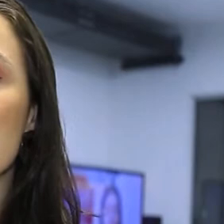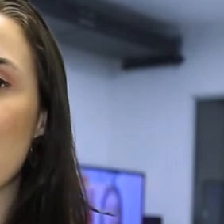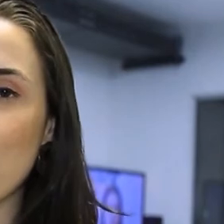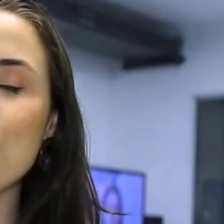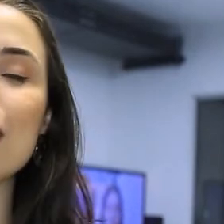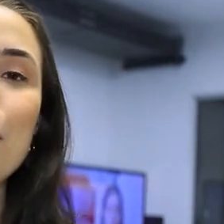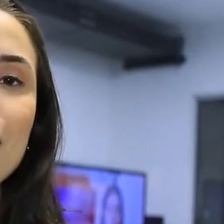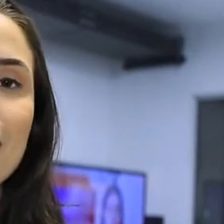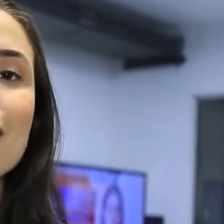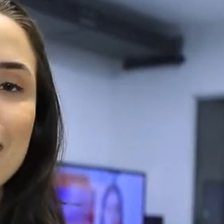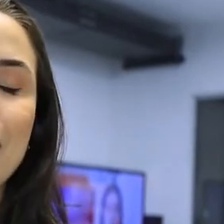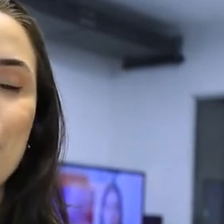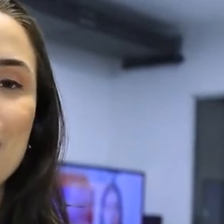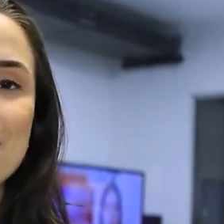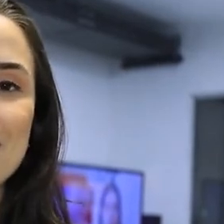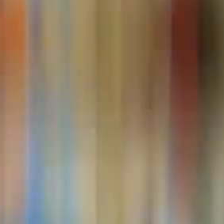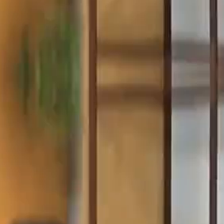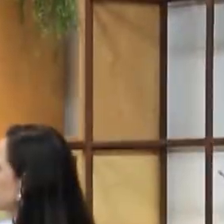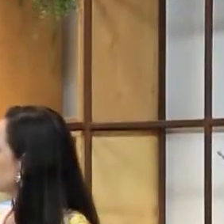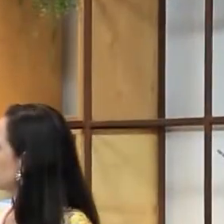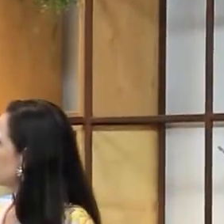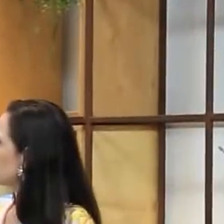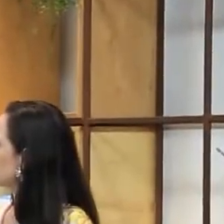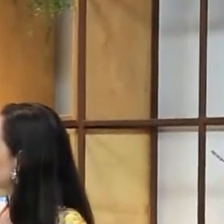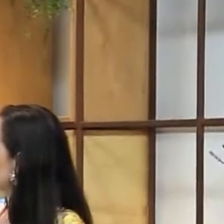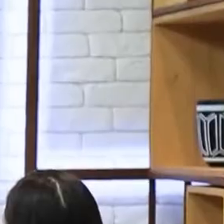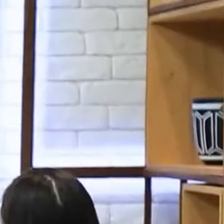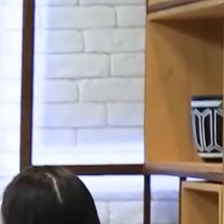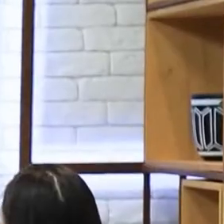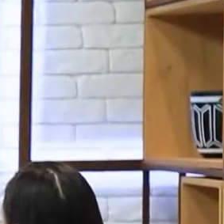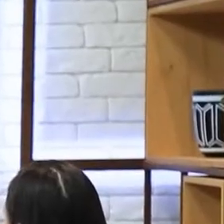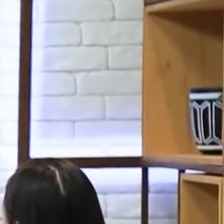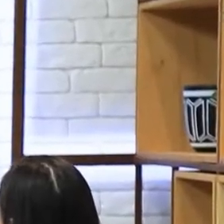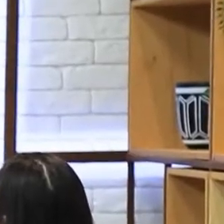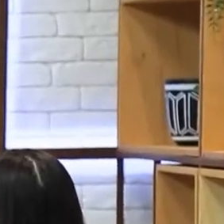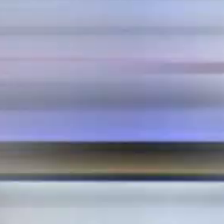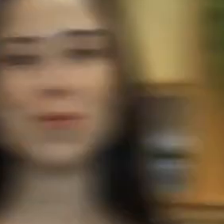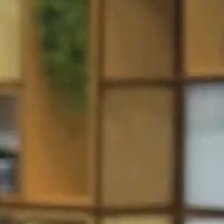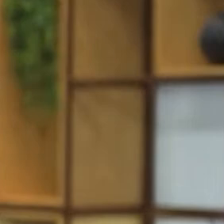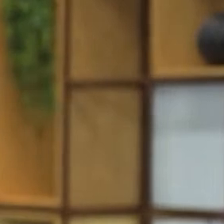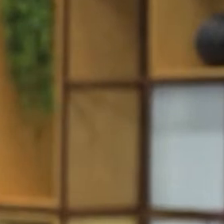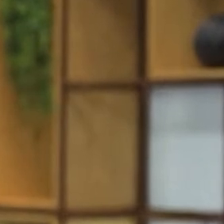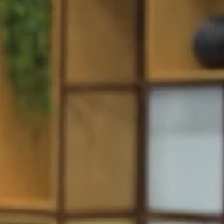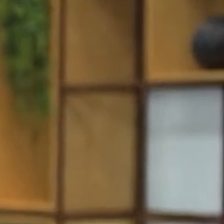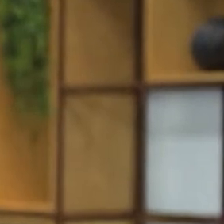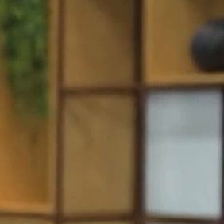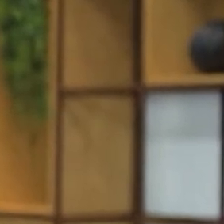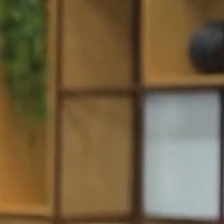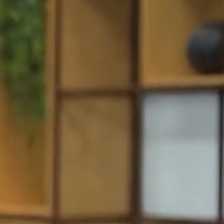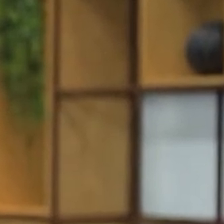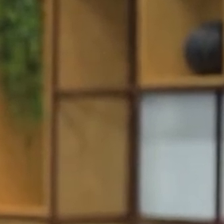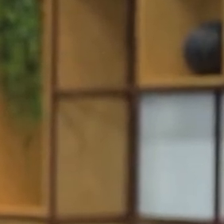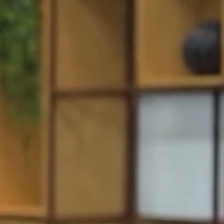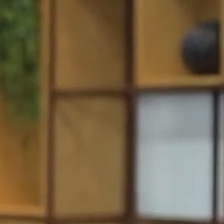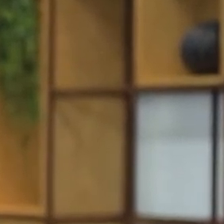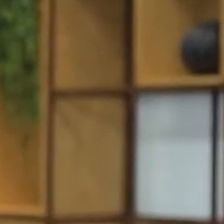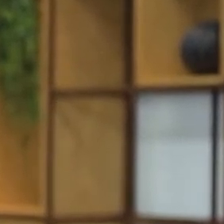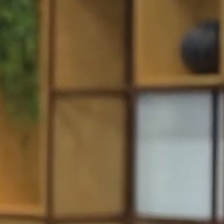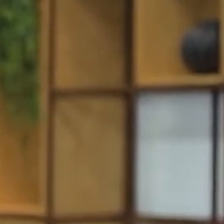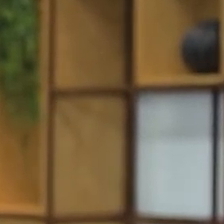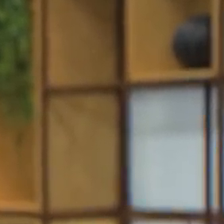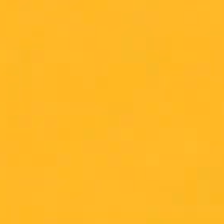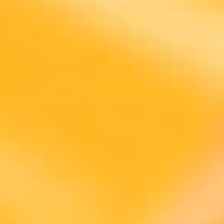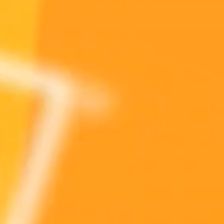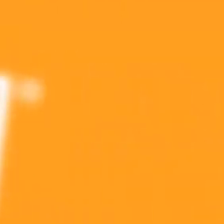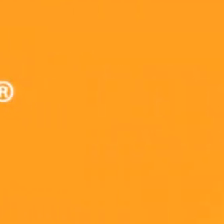domingos, 8 da manhã, tem reprise. Mundo UFG é conhecimento